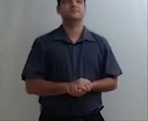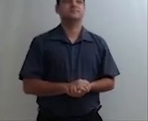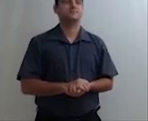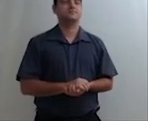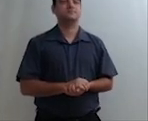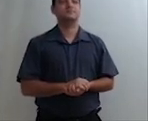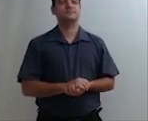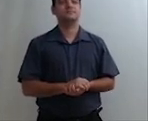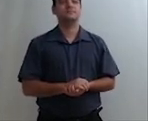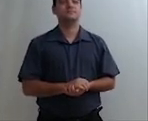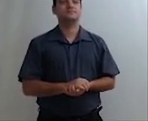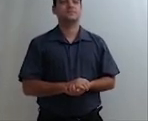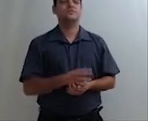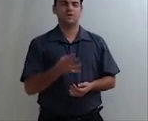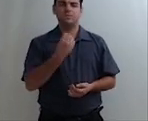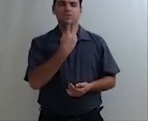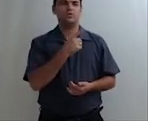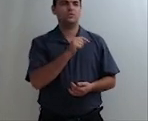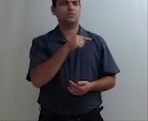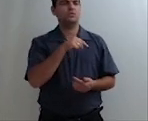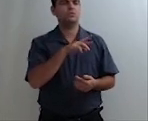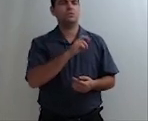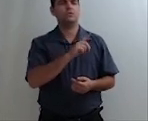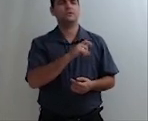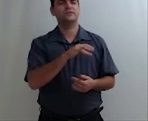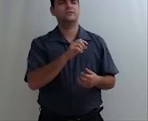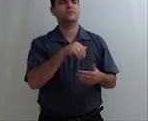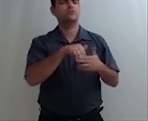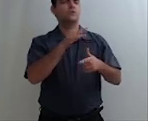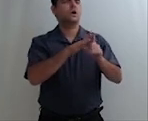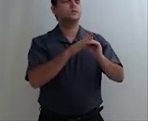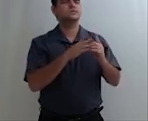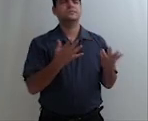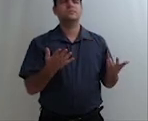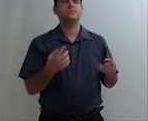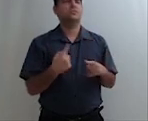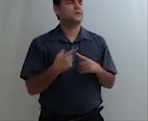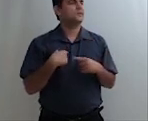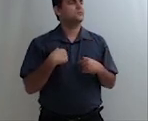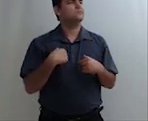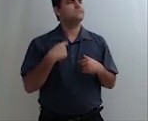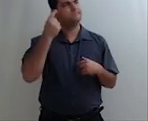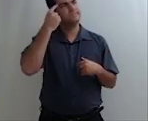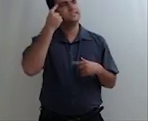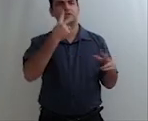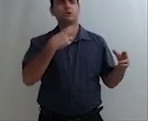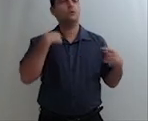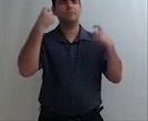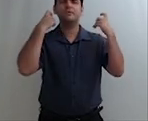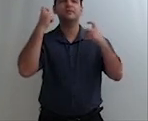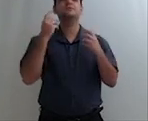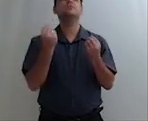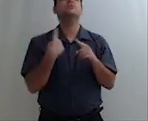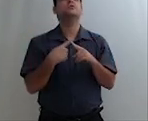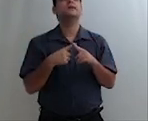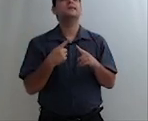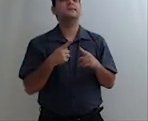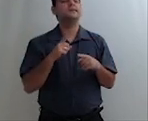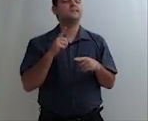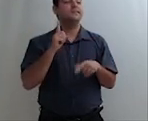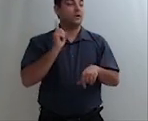ter votado em primeiro lugar eh porque aqui também me preocupou a forma que o roubo foi